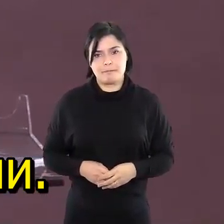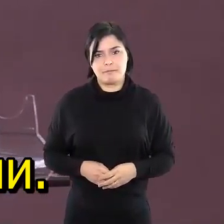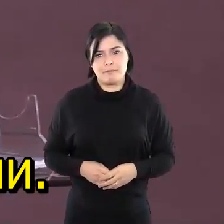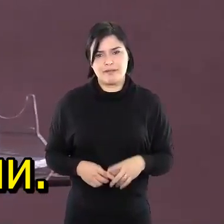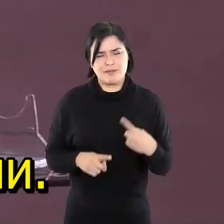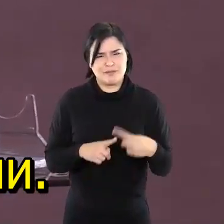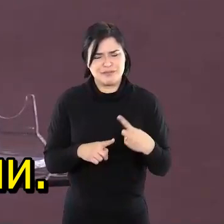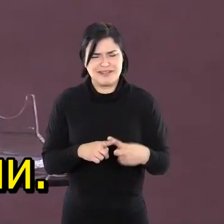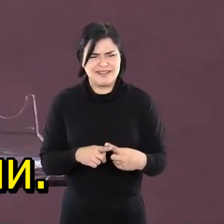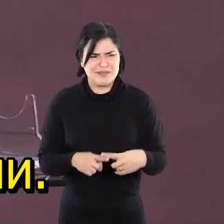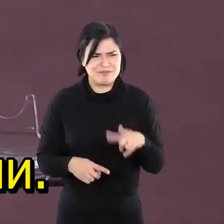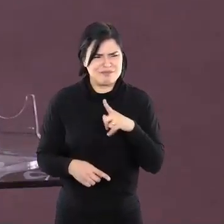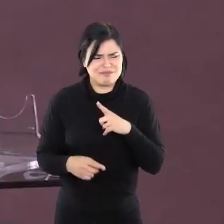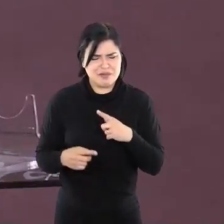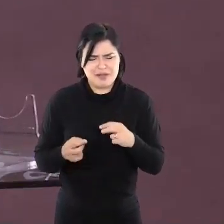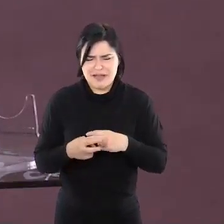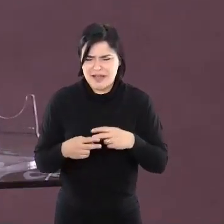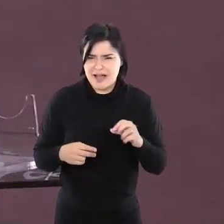muitas batalhas na vida.